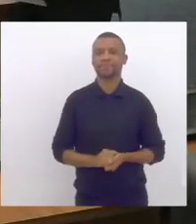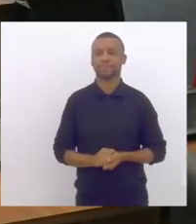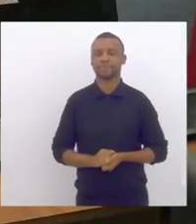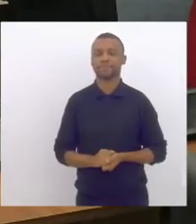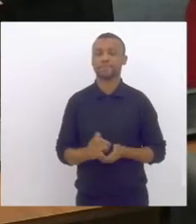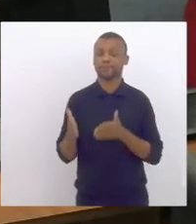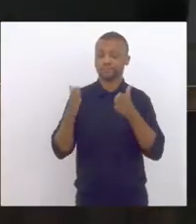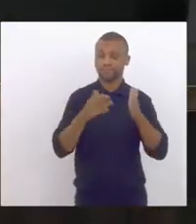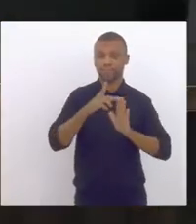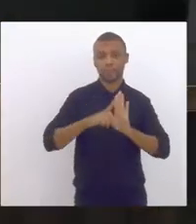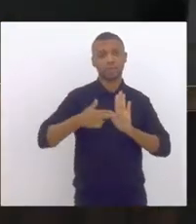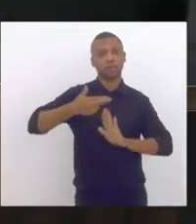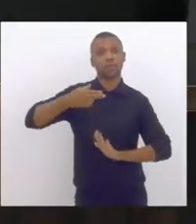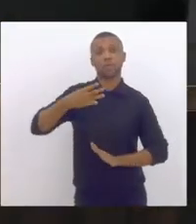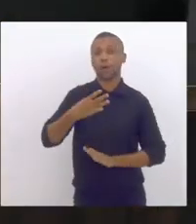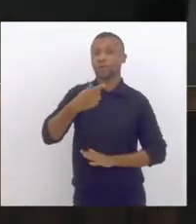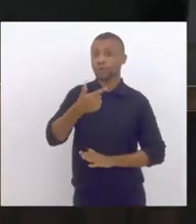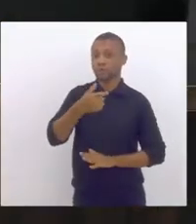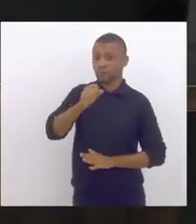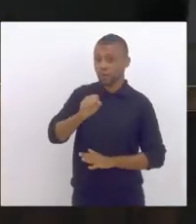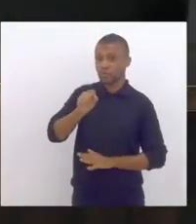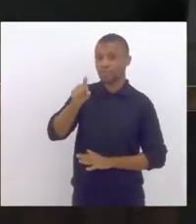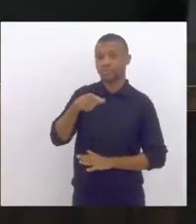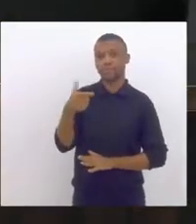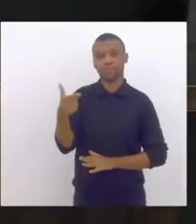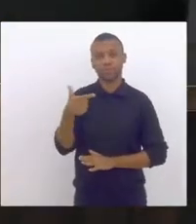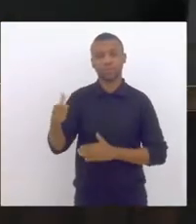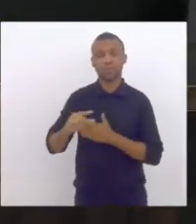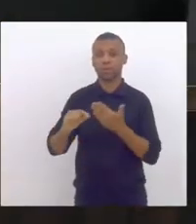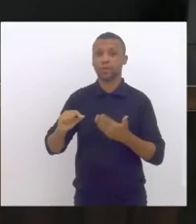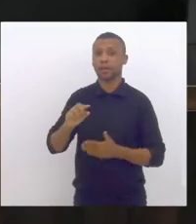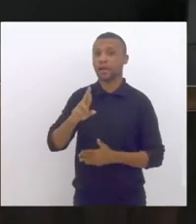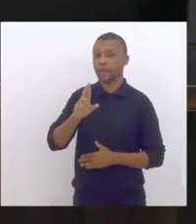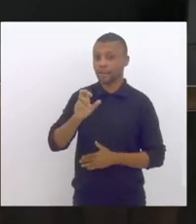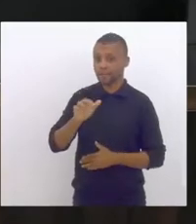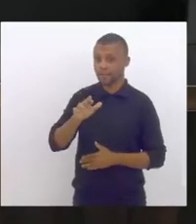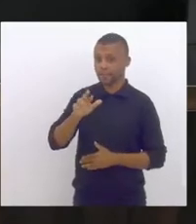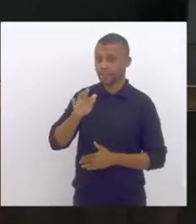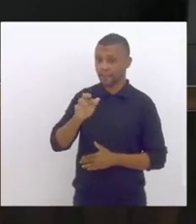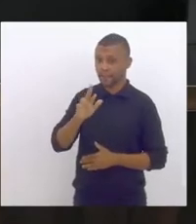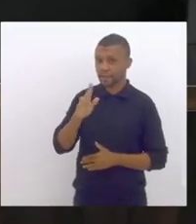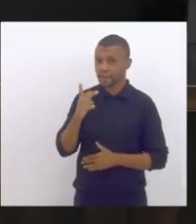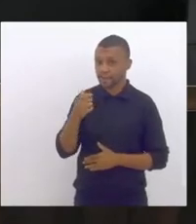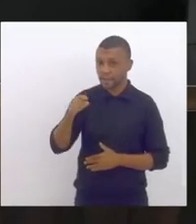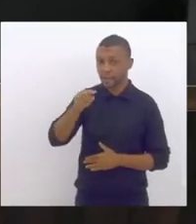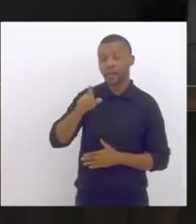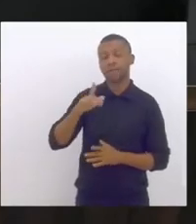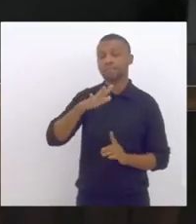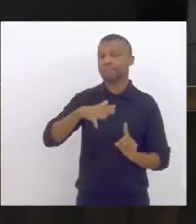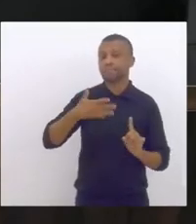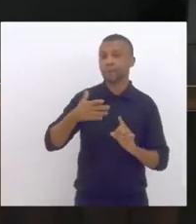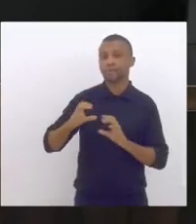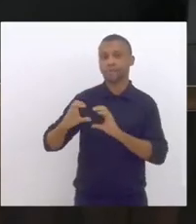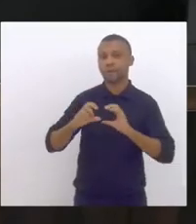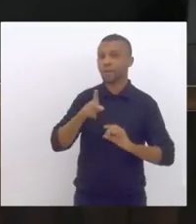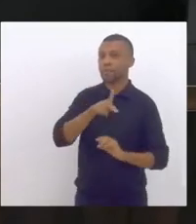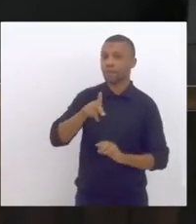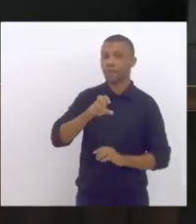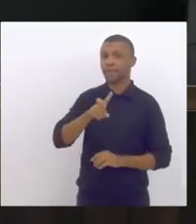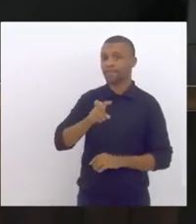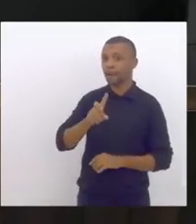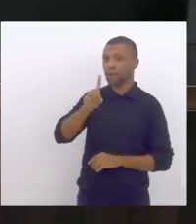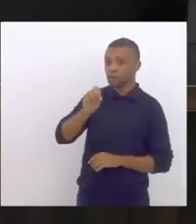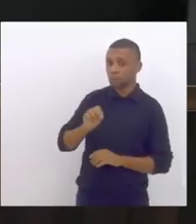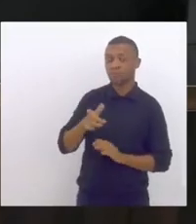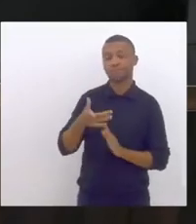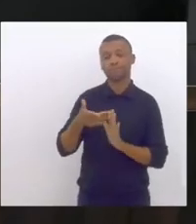Projeto de resolução 428 de 22, de autoria do deputado Renan Ferreirinha, concede medalha Tiradentes ao professor Evaldo Barbosa da Silva, parecido da Comissão